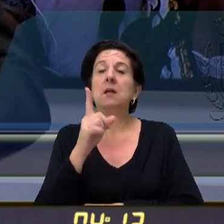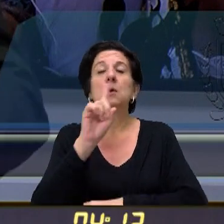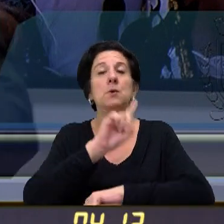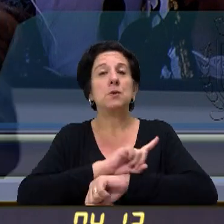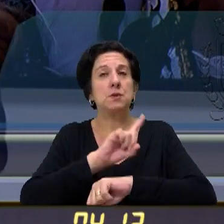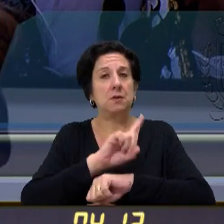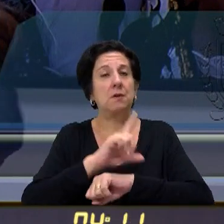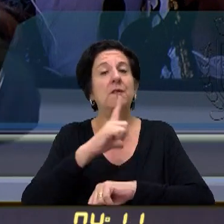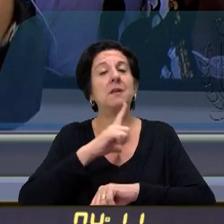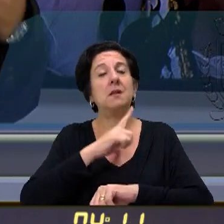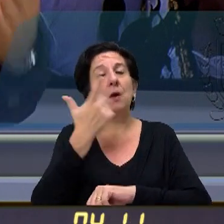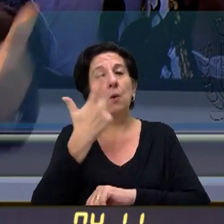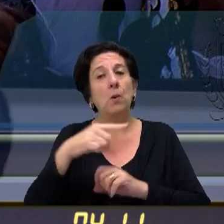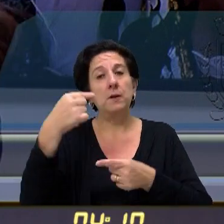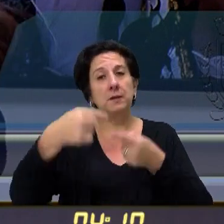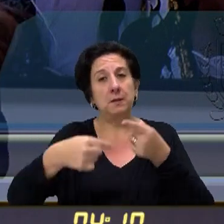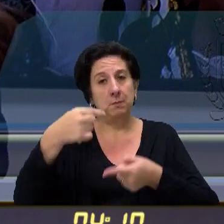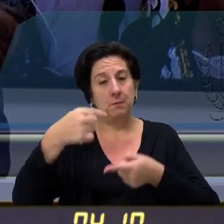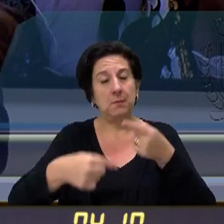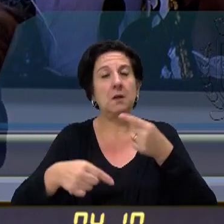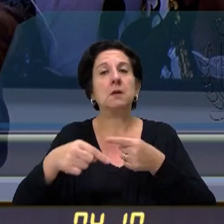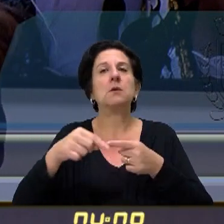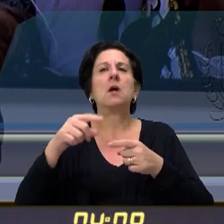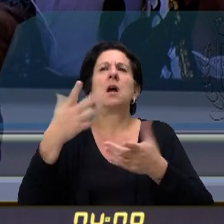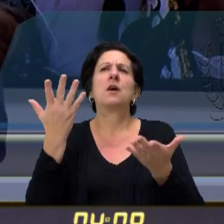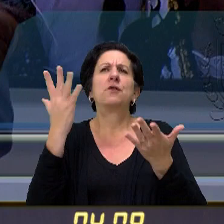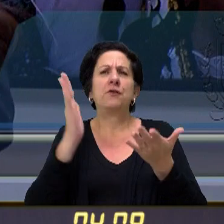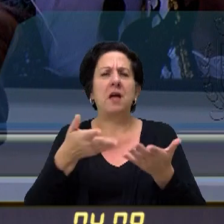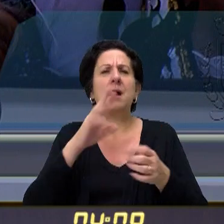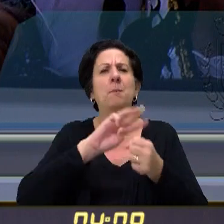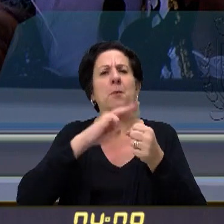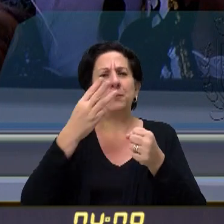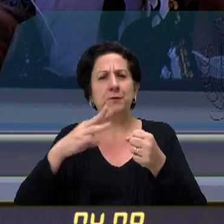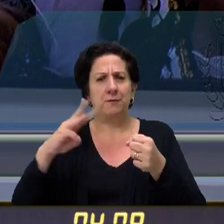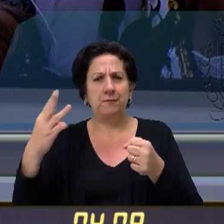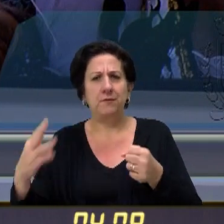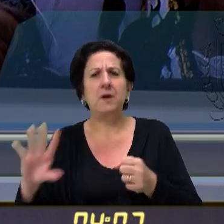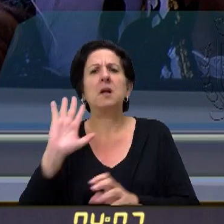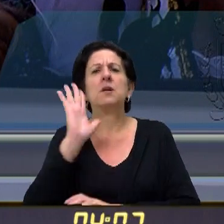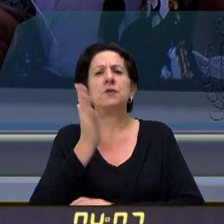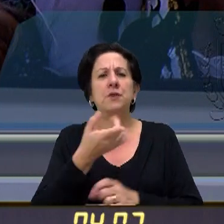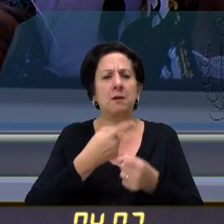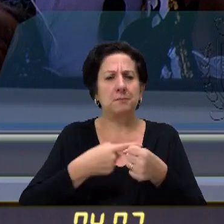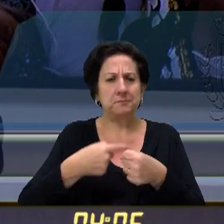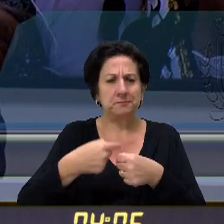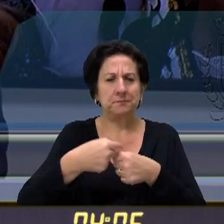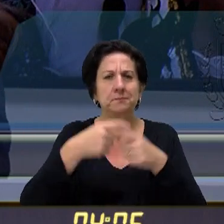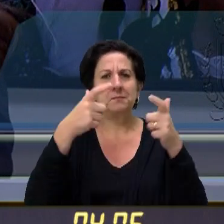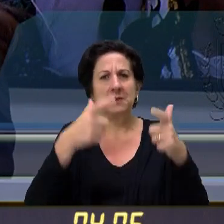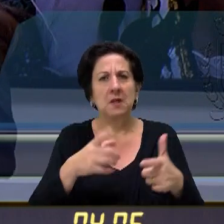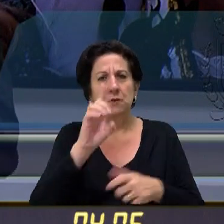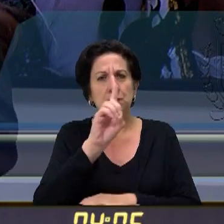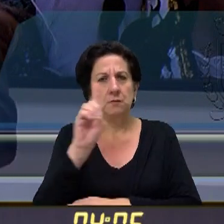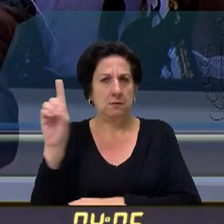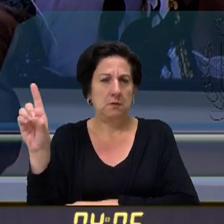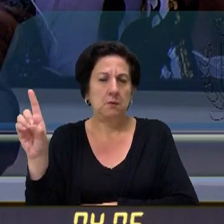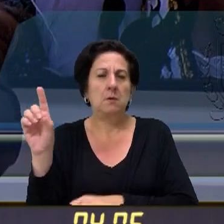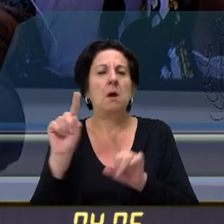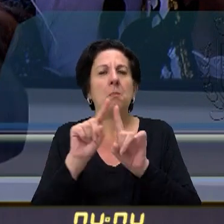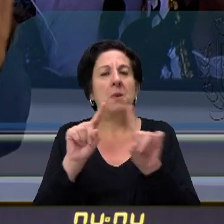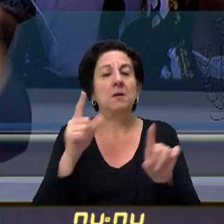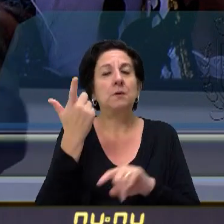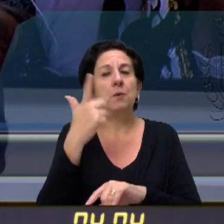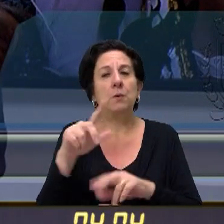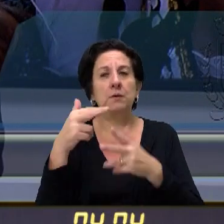vai gerar outros debates, assim como nós já discutimos Monte Alverne, discutimos a área urbana das sedes do distrito, mais uma